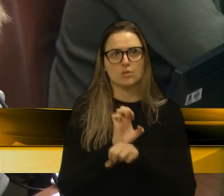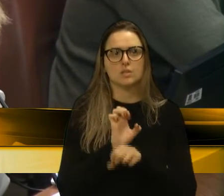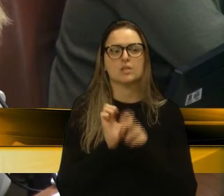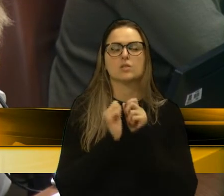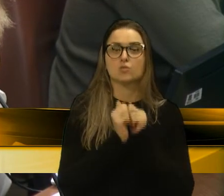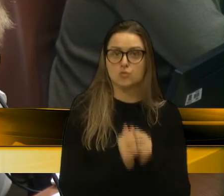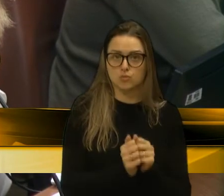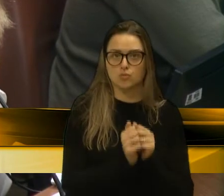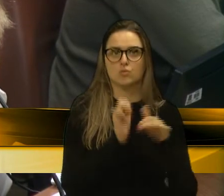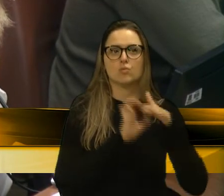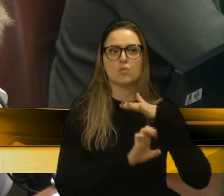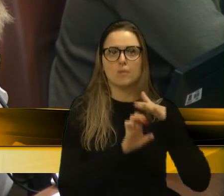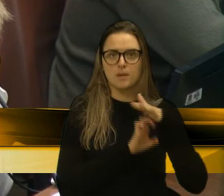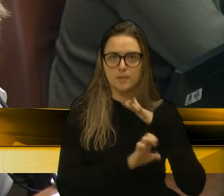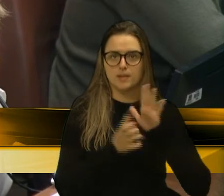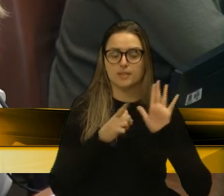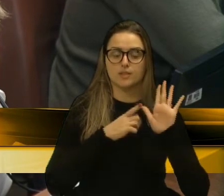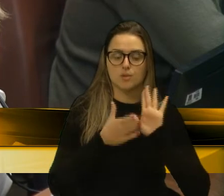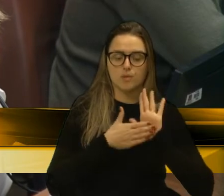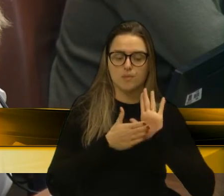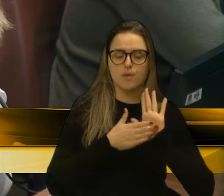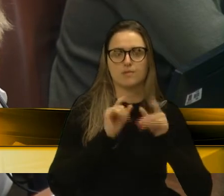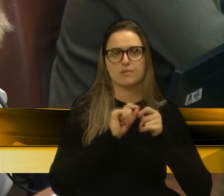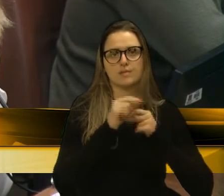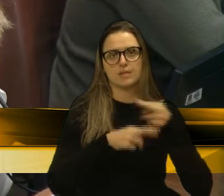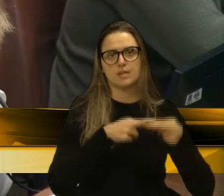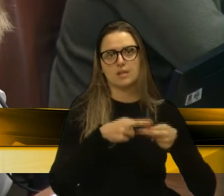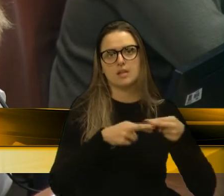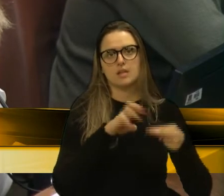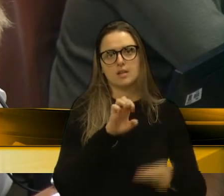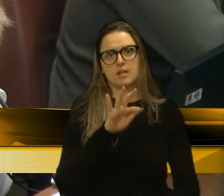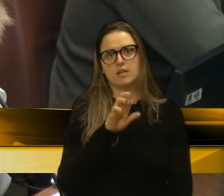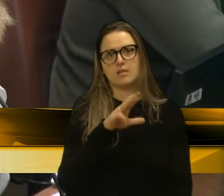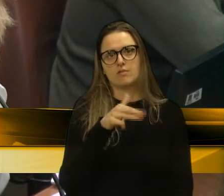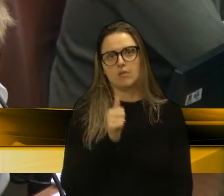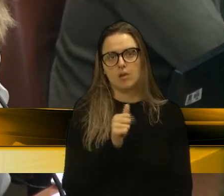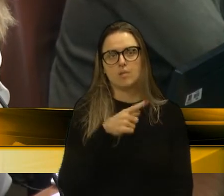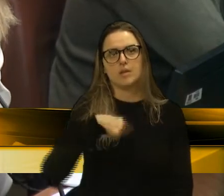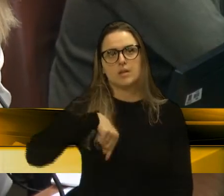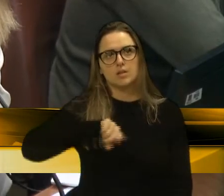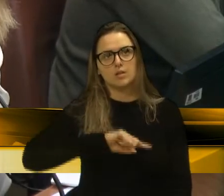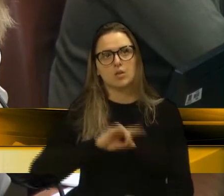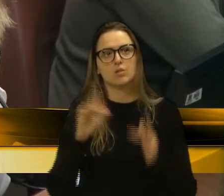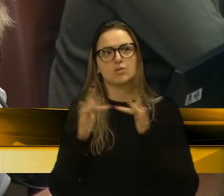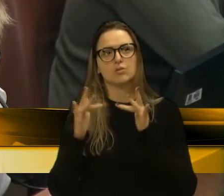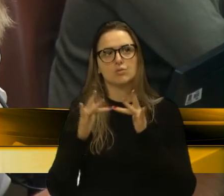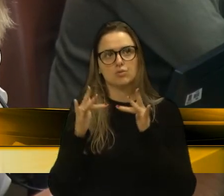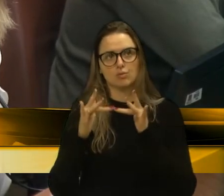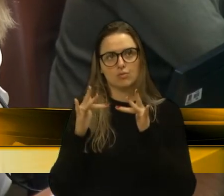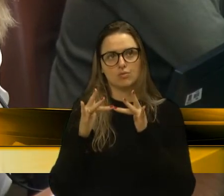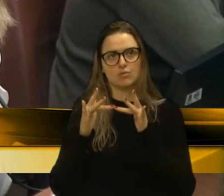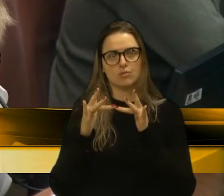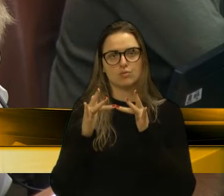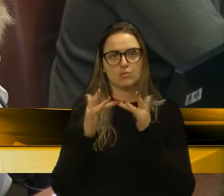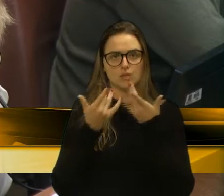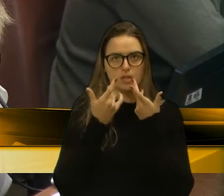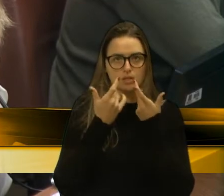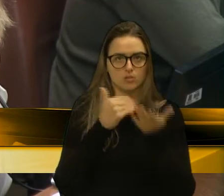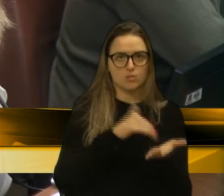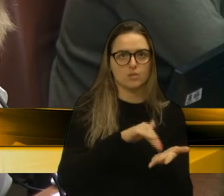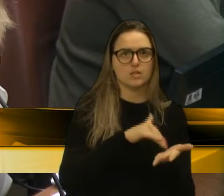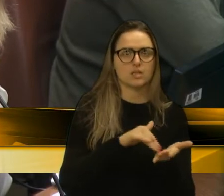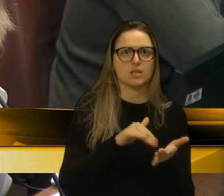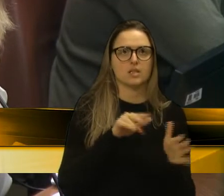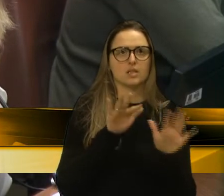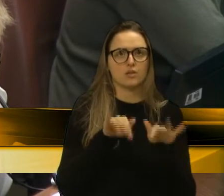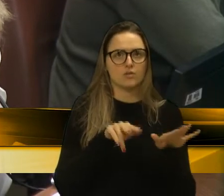empresário que se propunha a fazer essa reforma. A gente estivemos em contato com o secretário no final da semana passada,